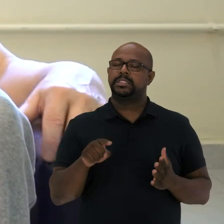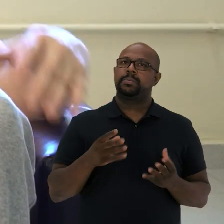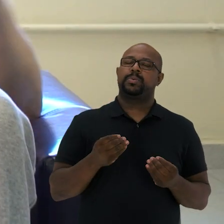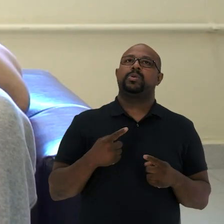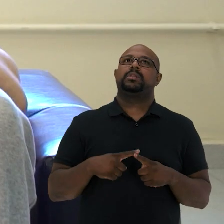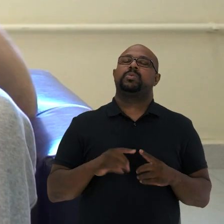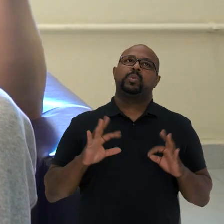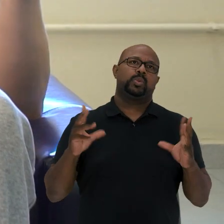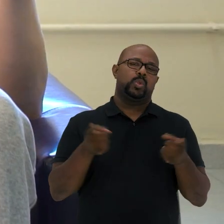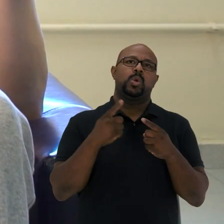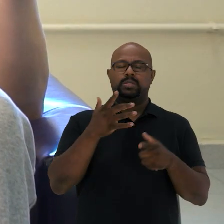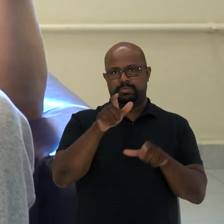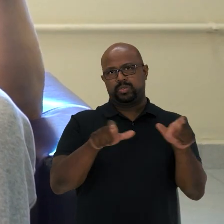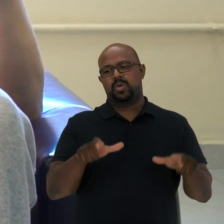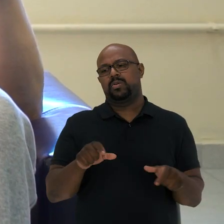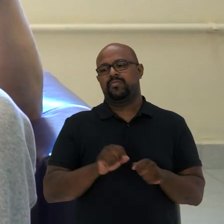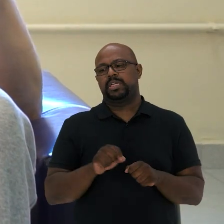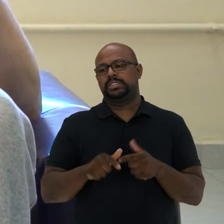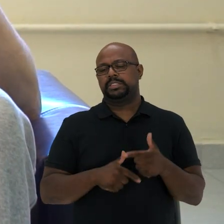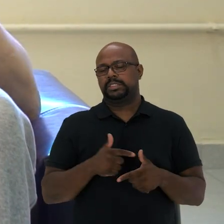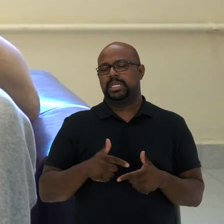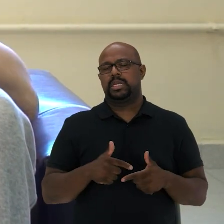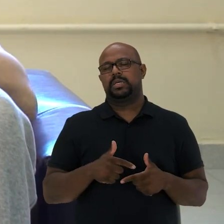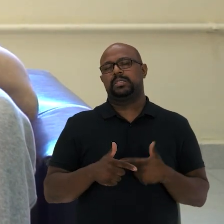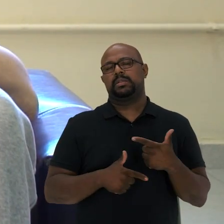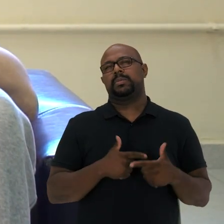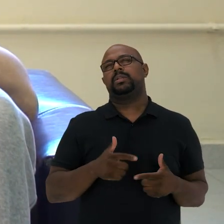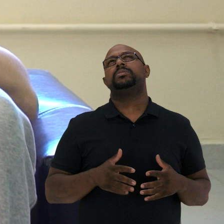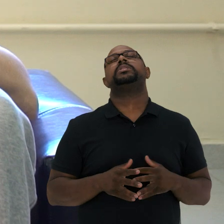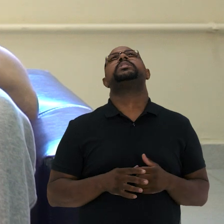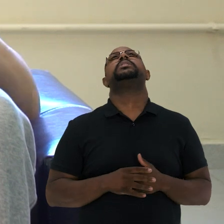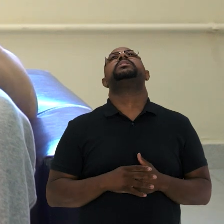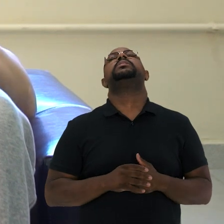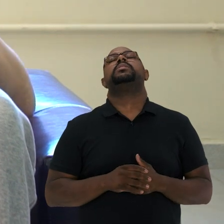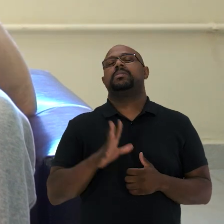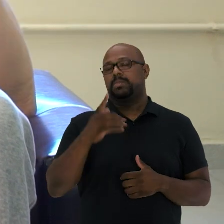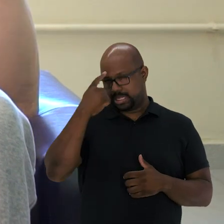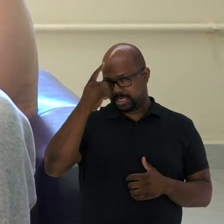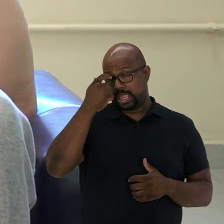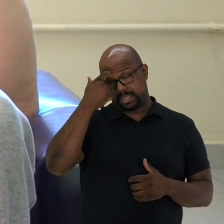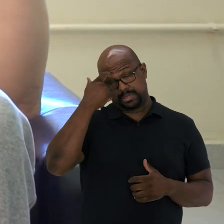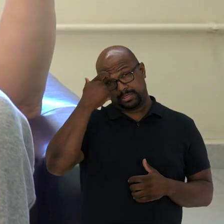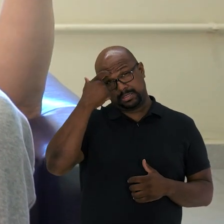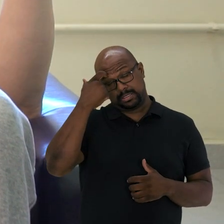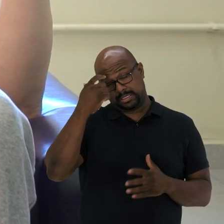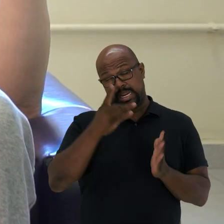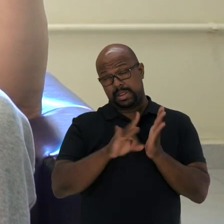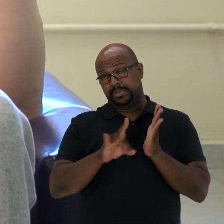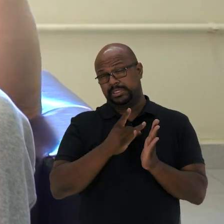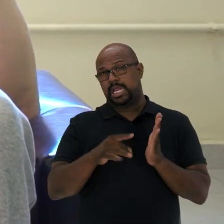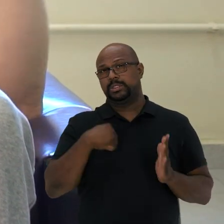era por muito... Todo o pessoal que fazia o trabalho de... Eu vou te dar uma ideia assim, do grau